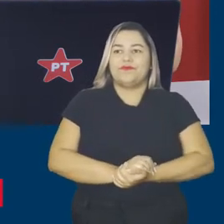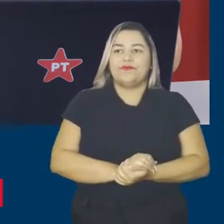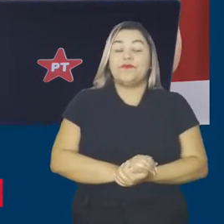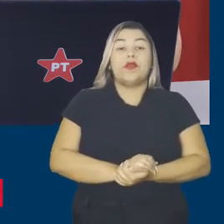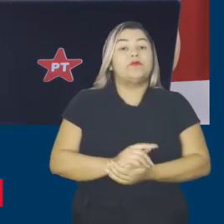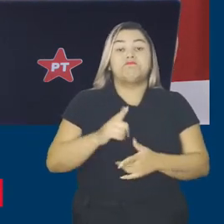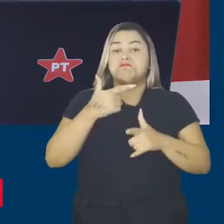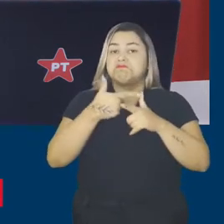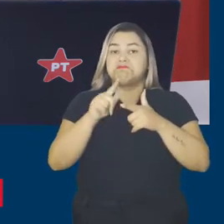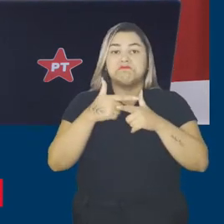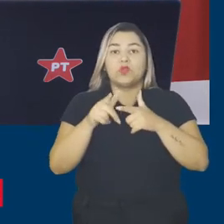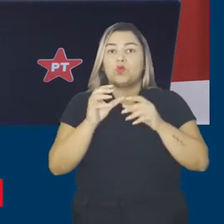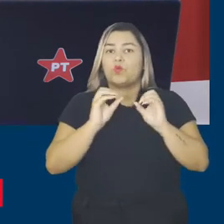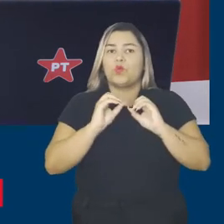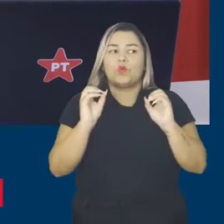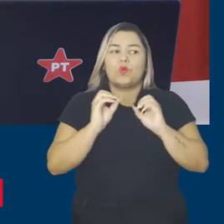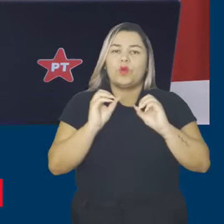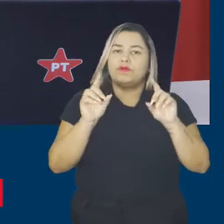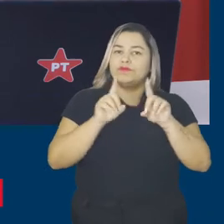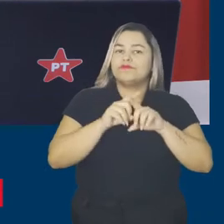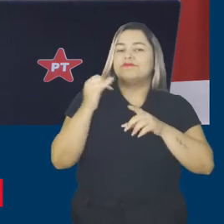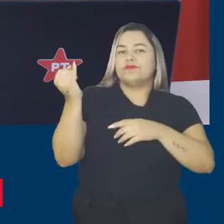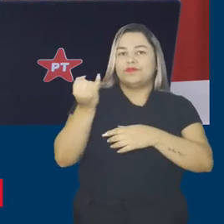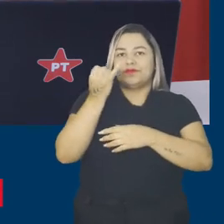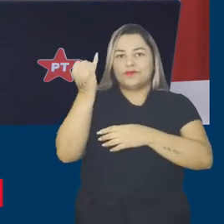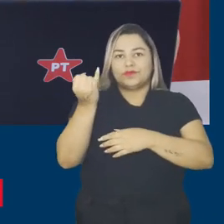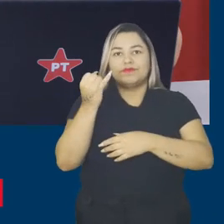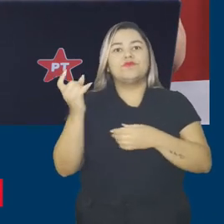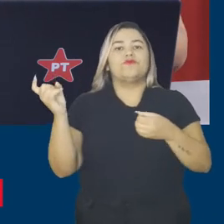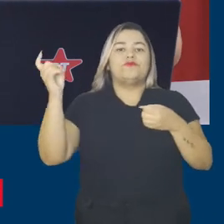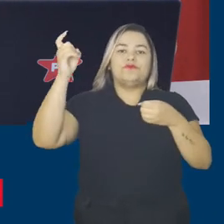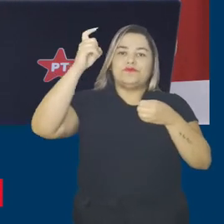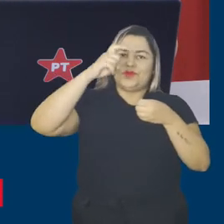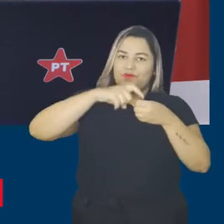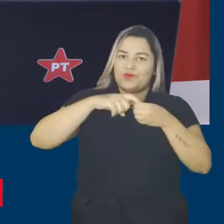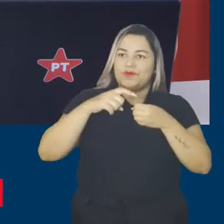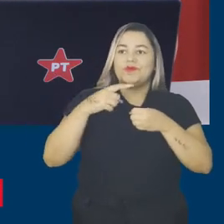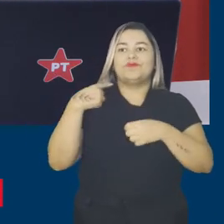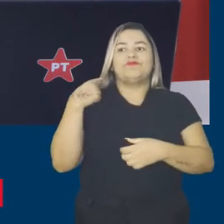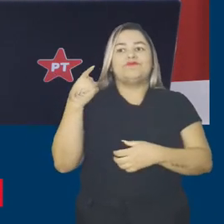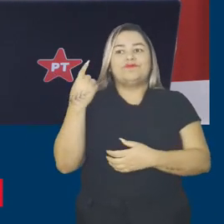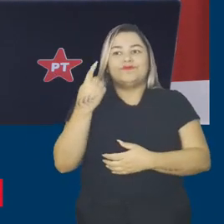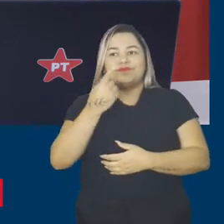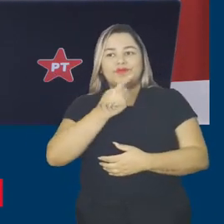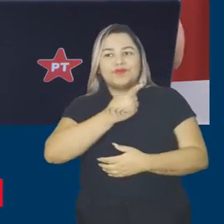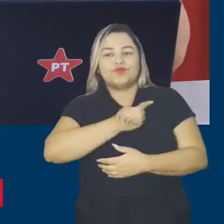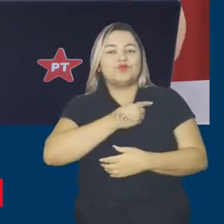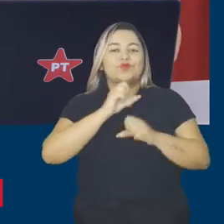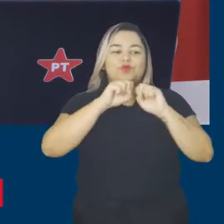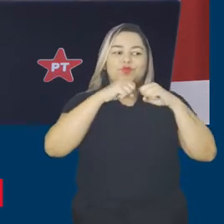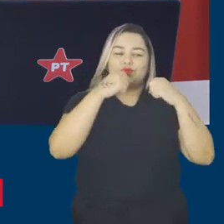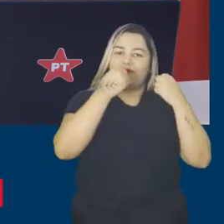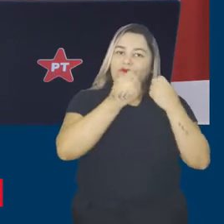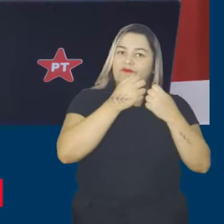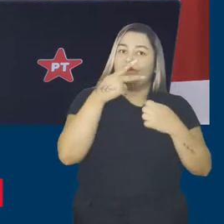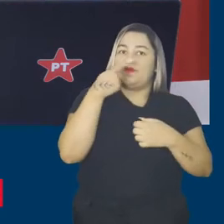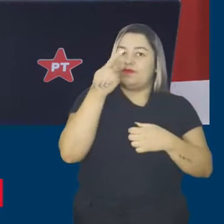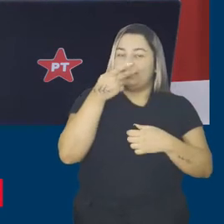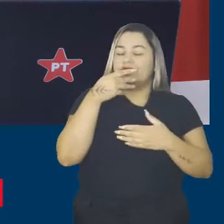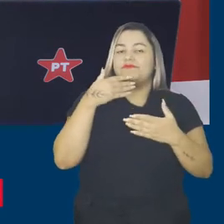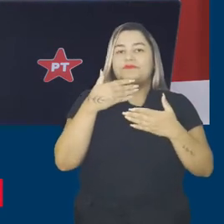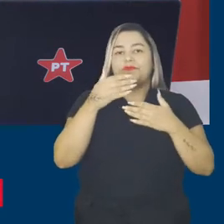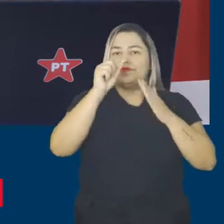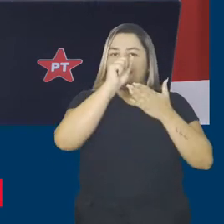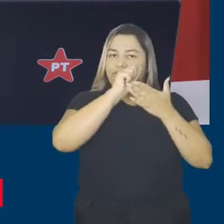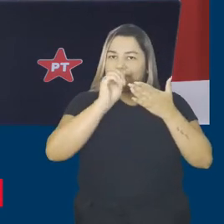tem problema nenhum. O importante é que você está aqui com a gente. Eu quero que você volte para a gente repercutir o Volta. Seminário e falar das próximas agendas